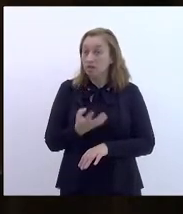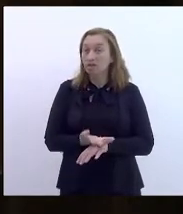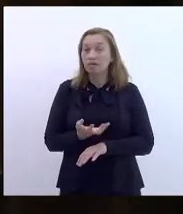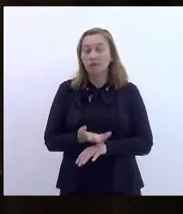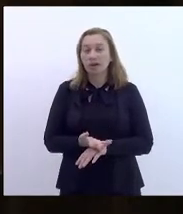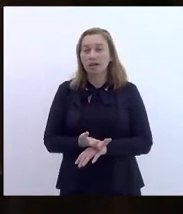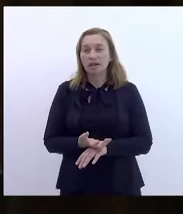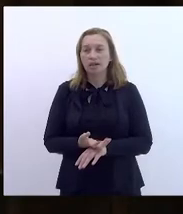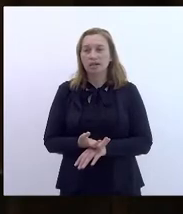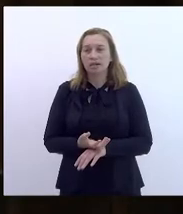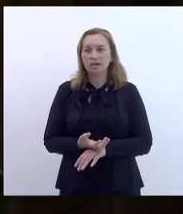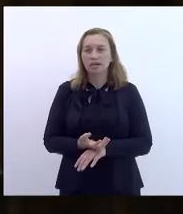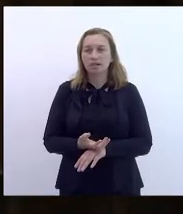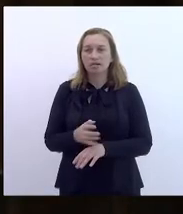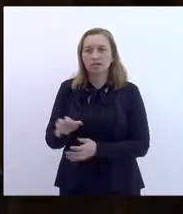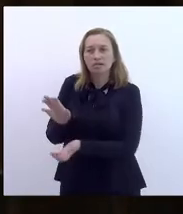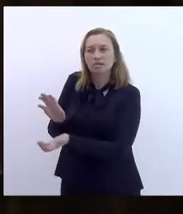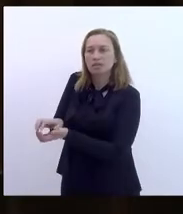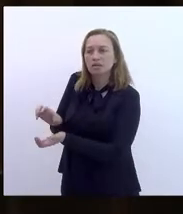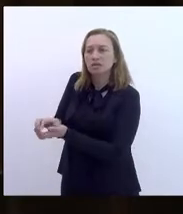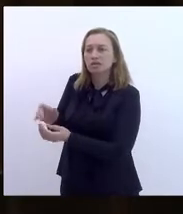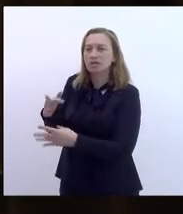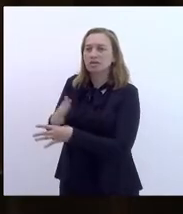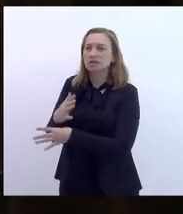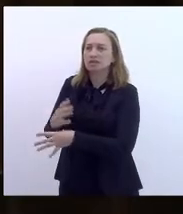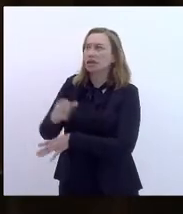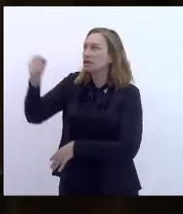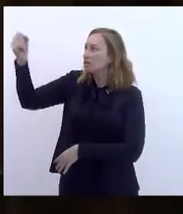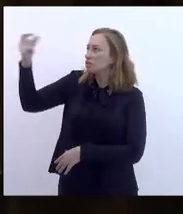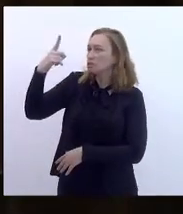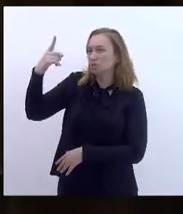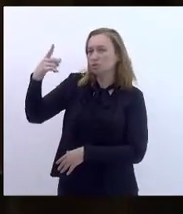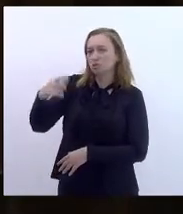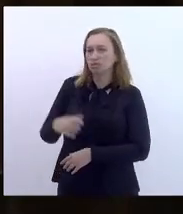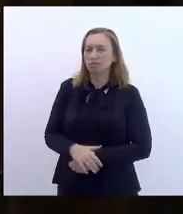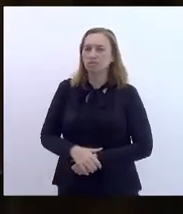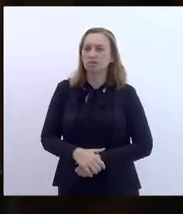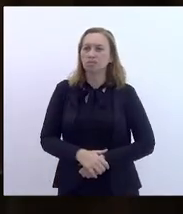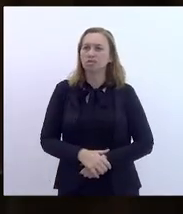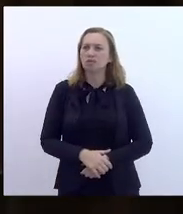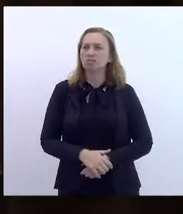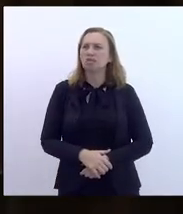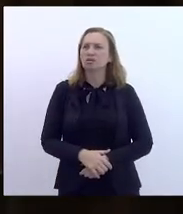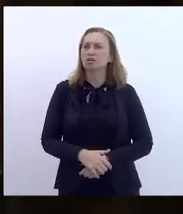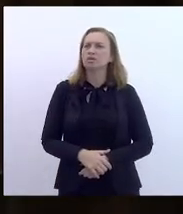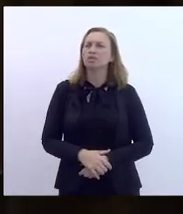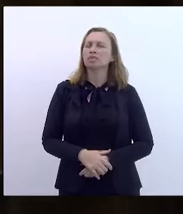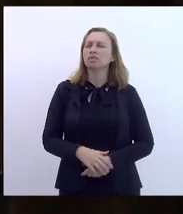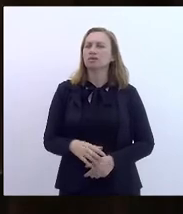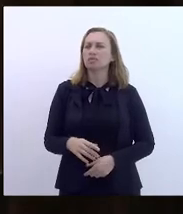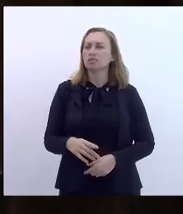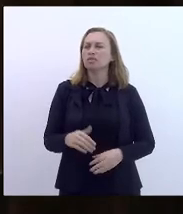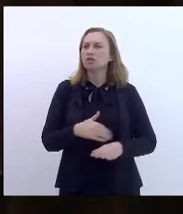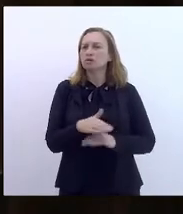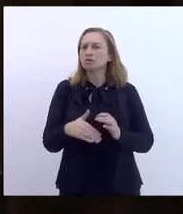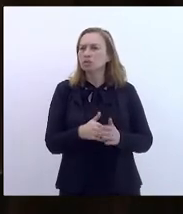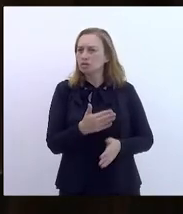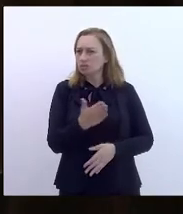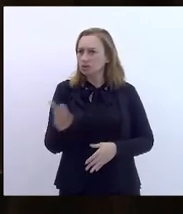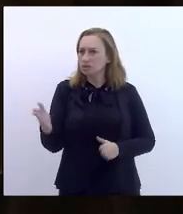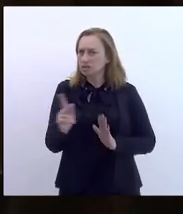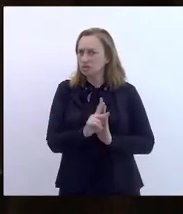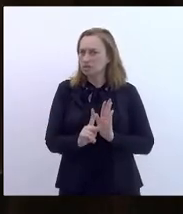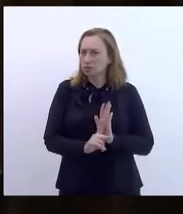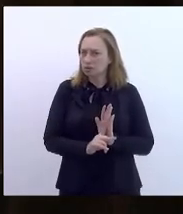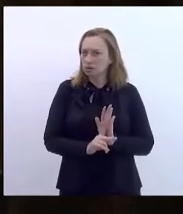Parque Jacarezinho cidade luz ou cidade no Jacarezinho eu vou disponibilizar para todos vocês e